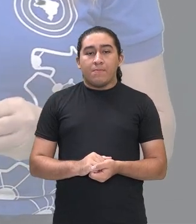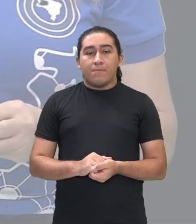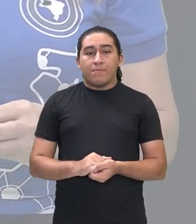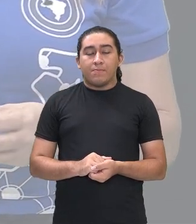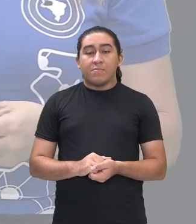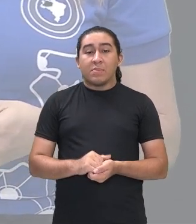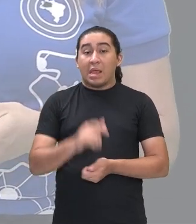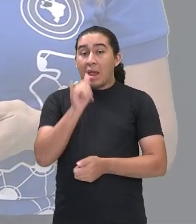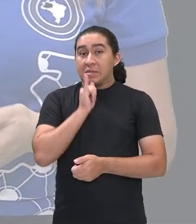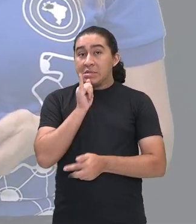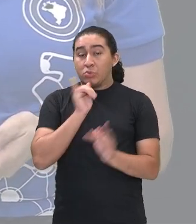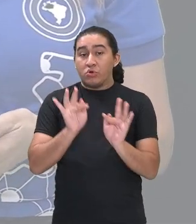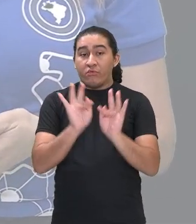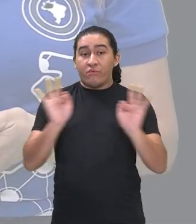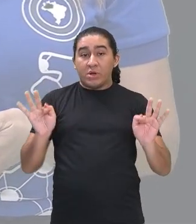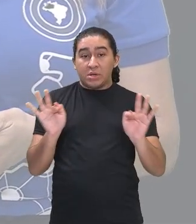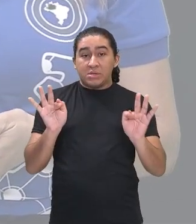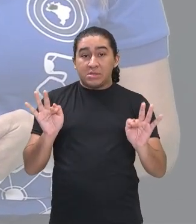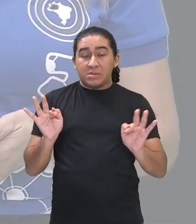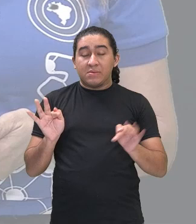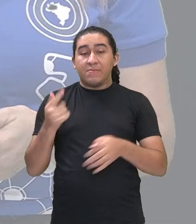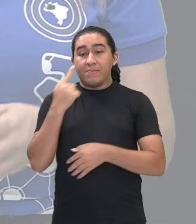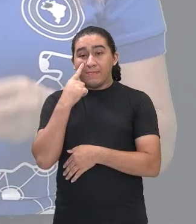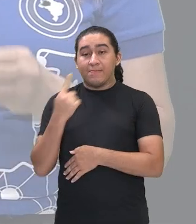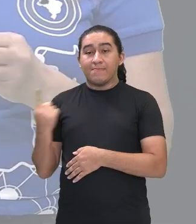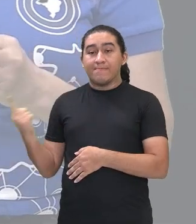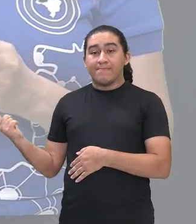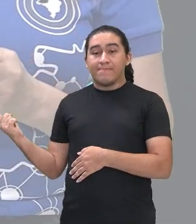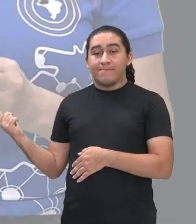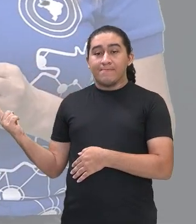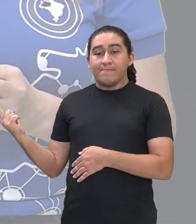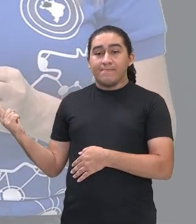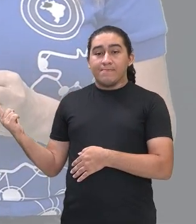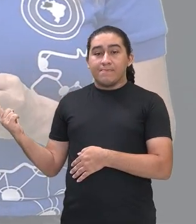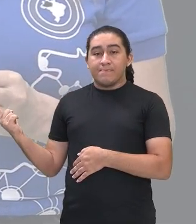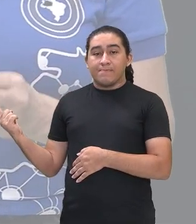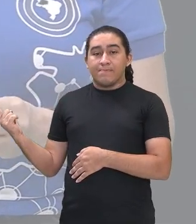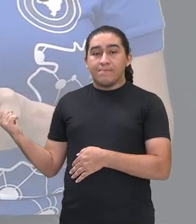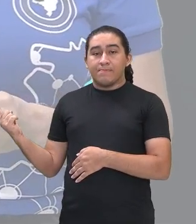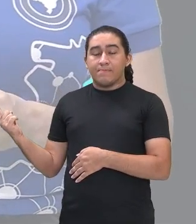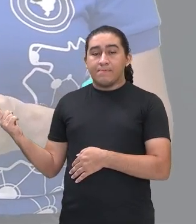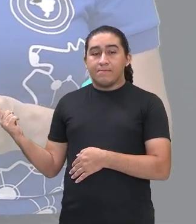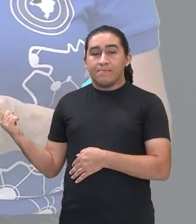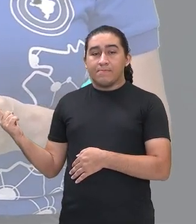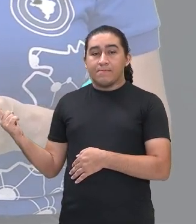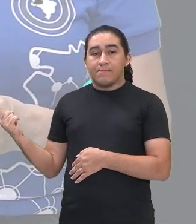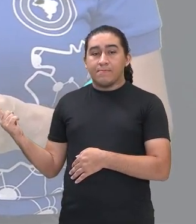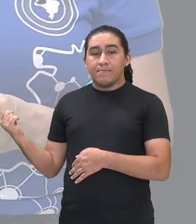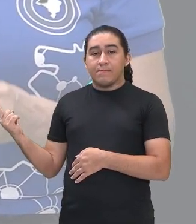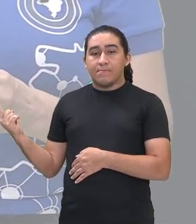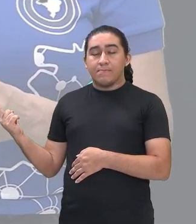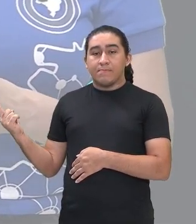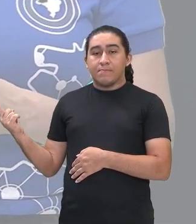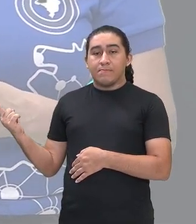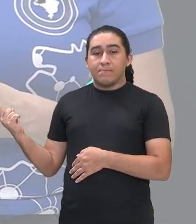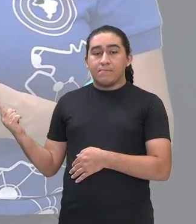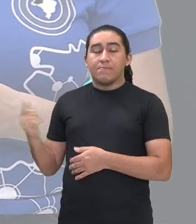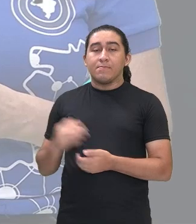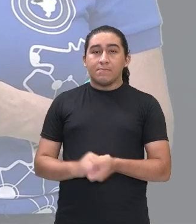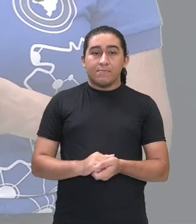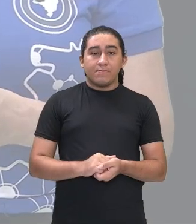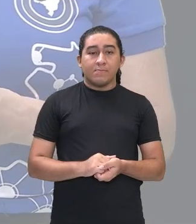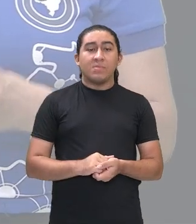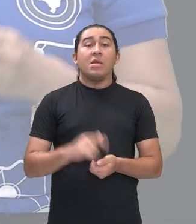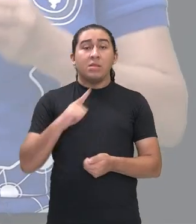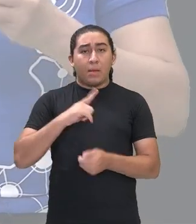o exemplo. Raquel de Queiroz é uma escritora, ou melhor, estou me